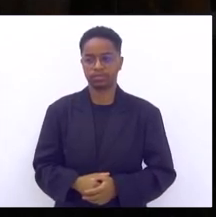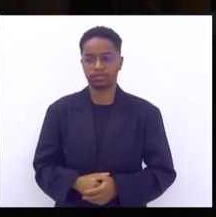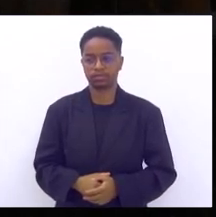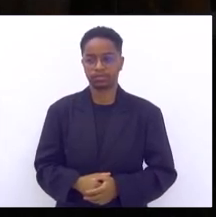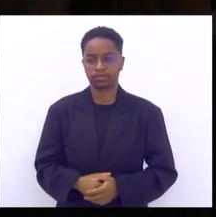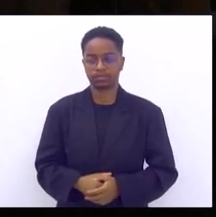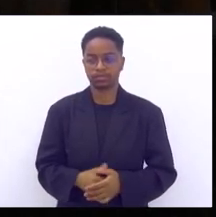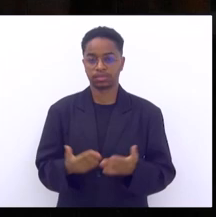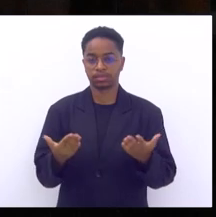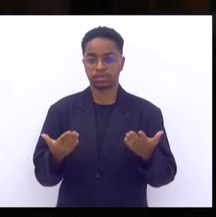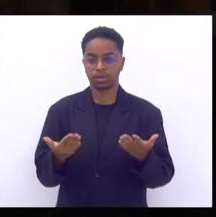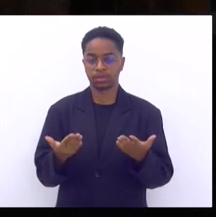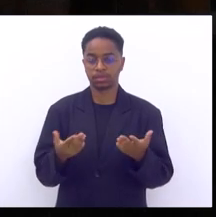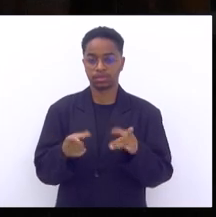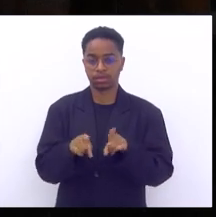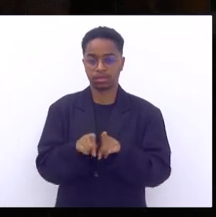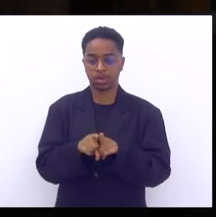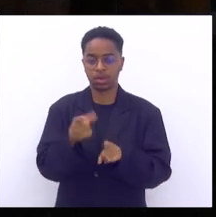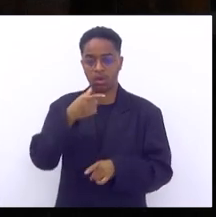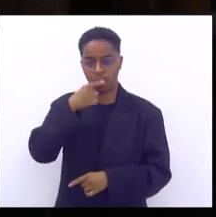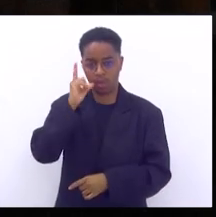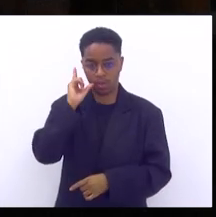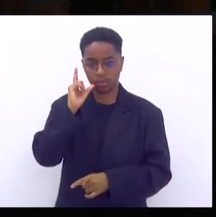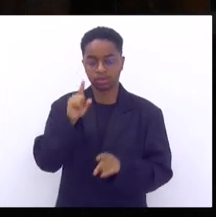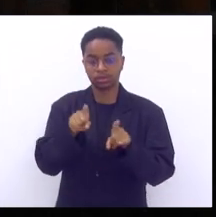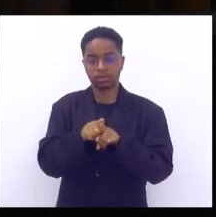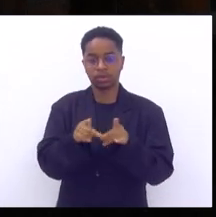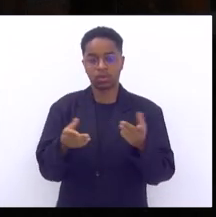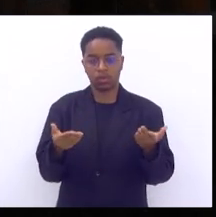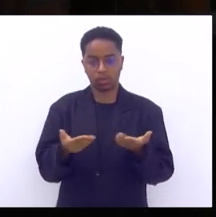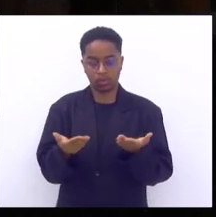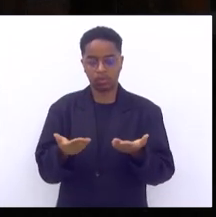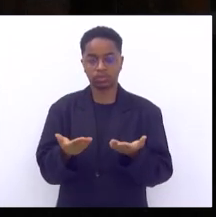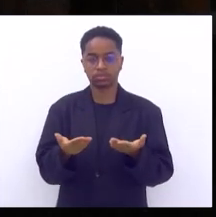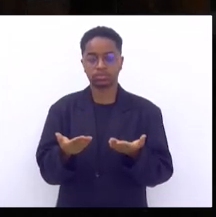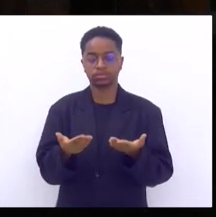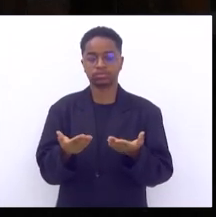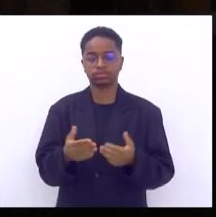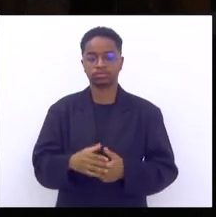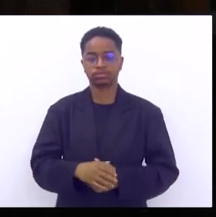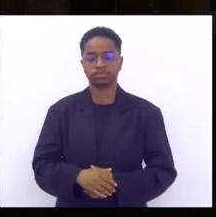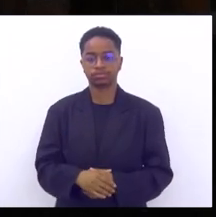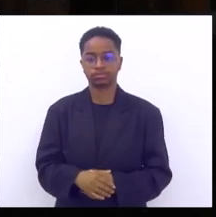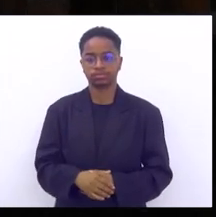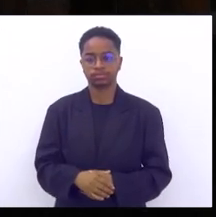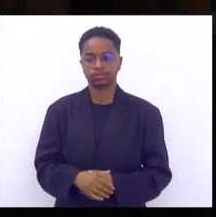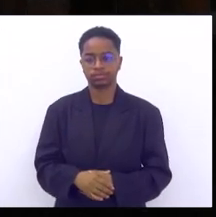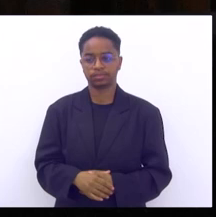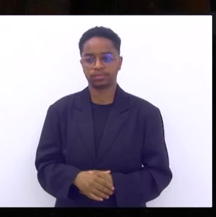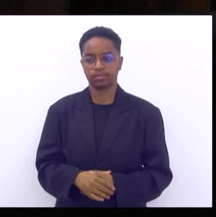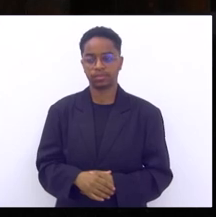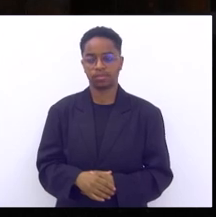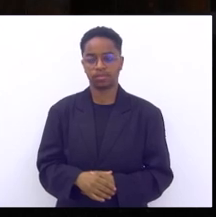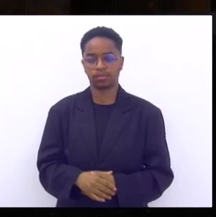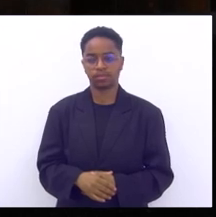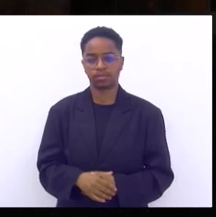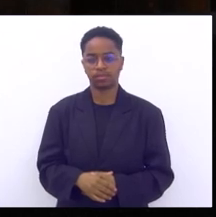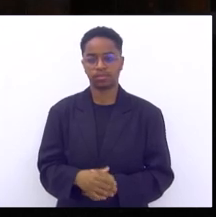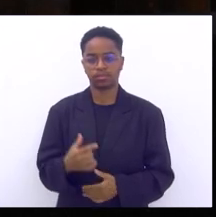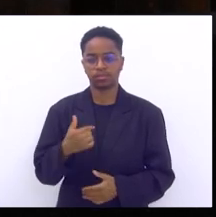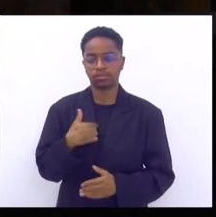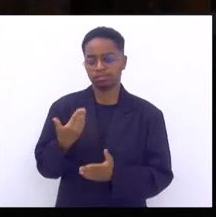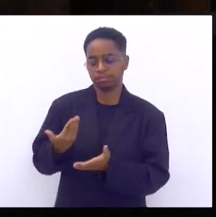no dia de ontem e no dia de hoje, me dediquei a consultar o